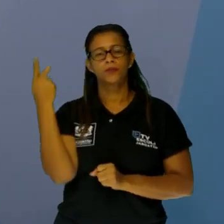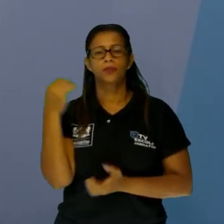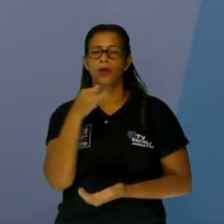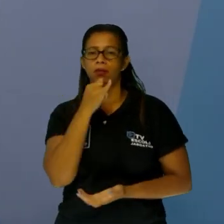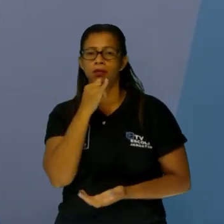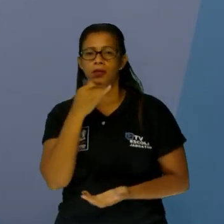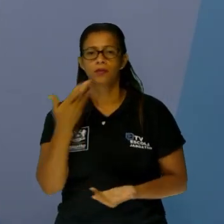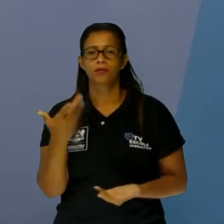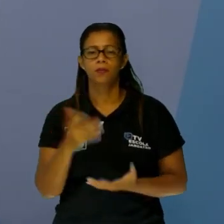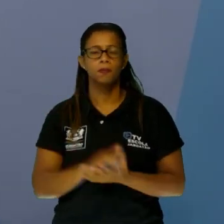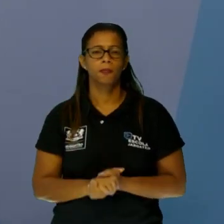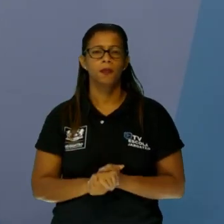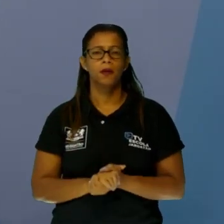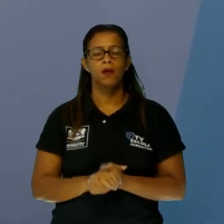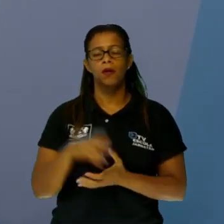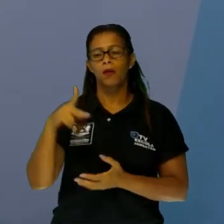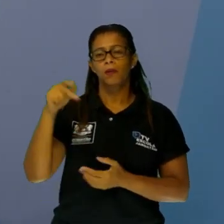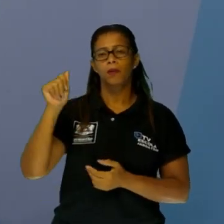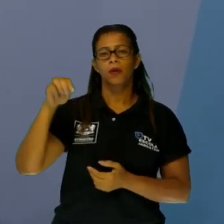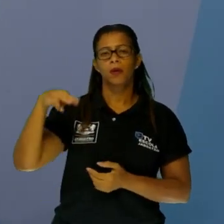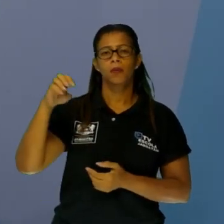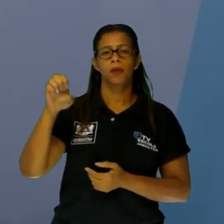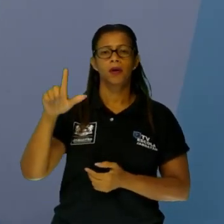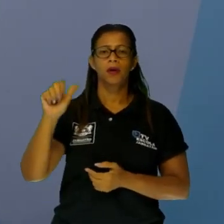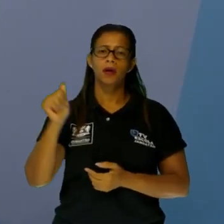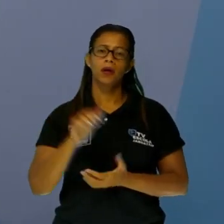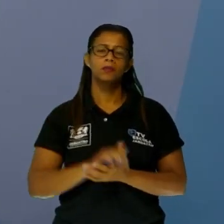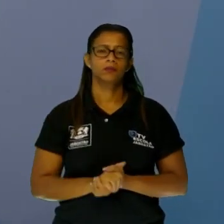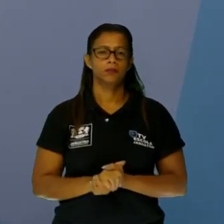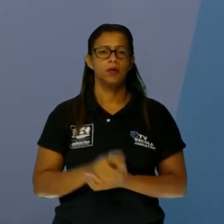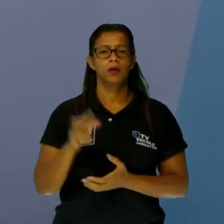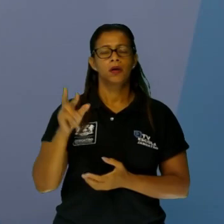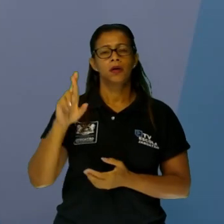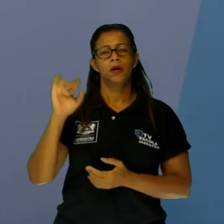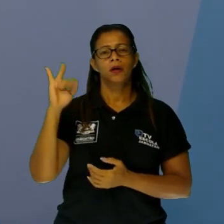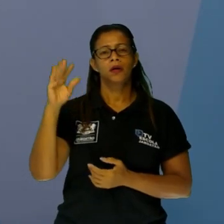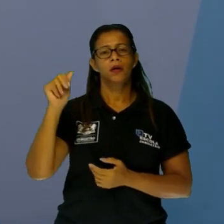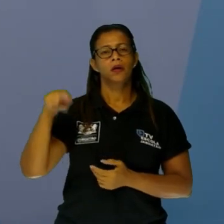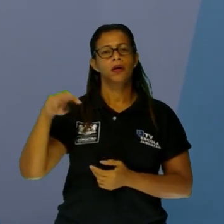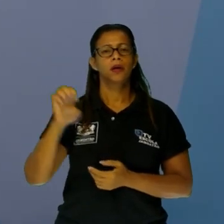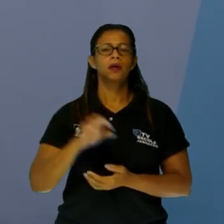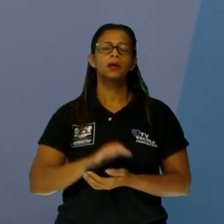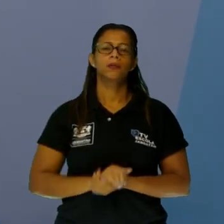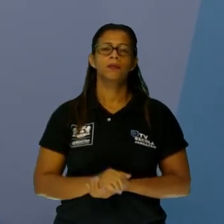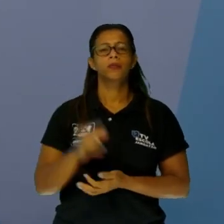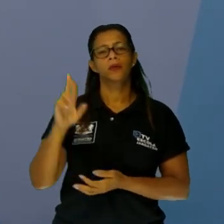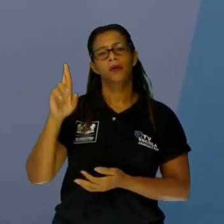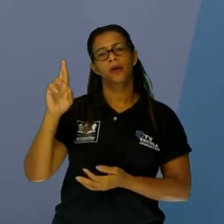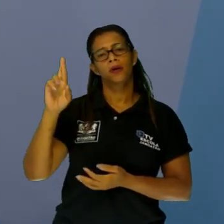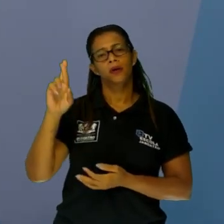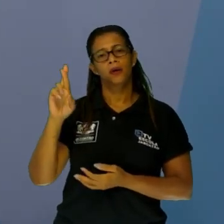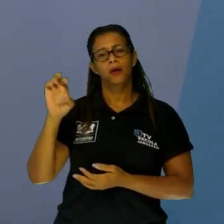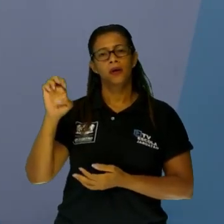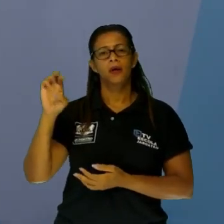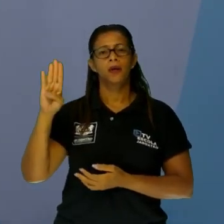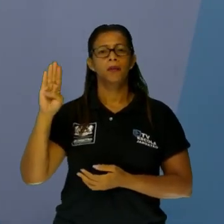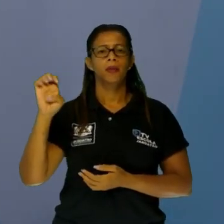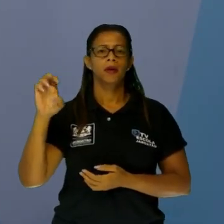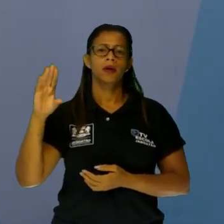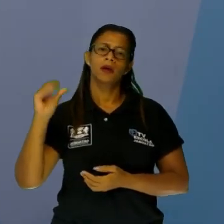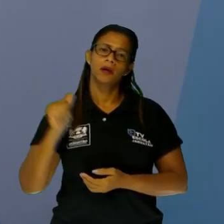posso ter para Pamela, eu posso ter para Riane, para Rebeca e assim por diante. Certo,